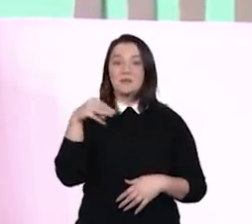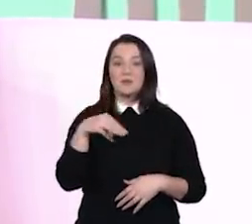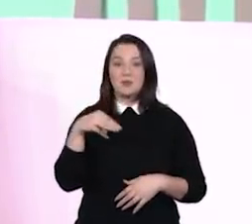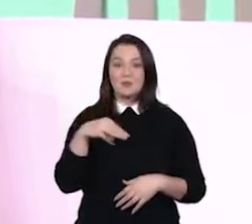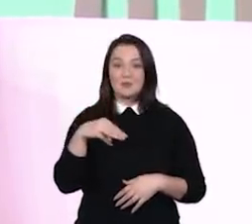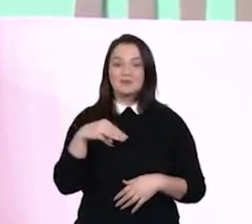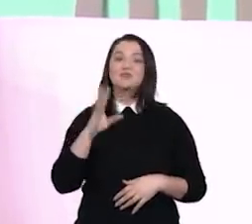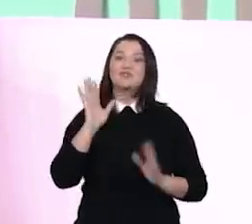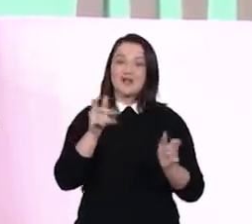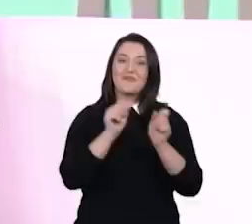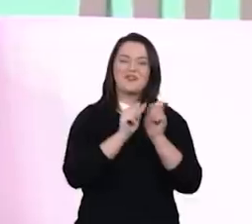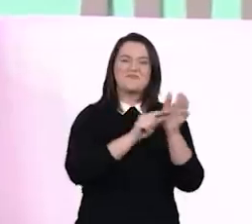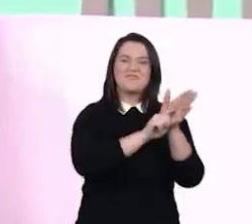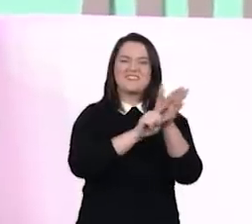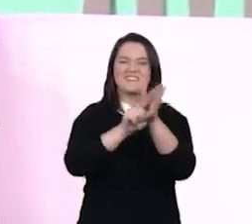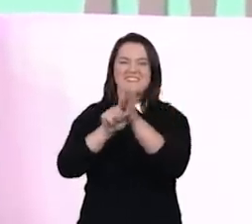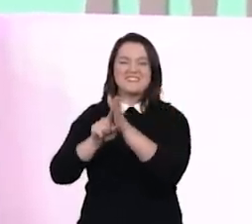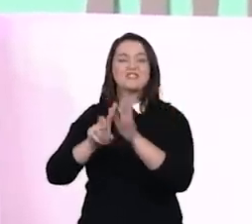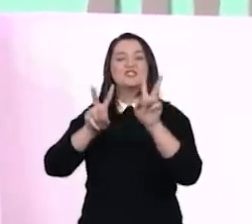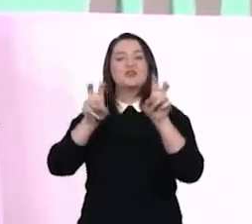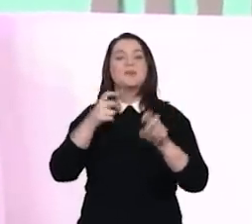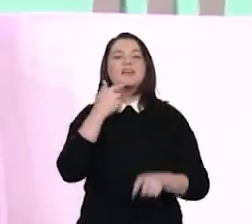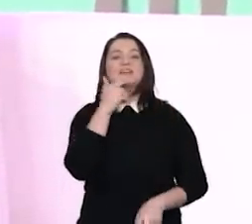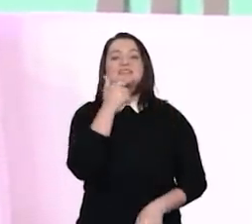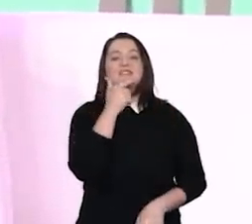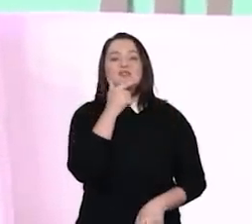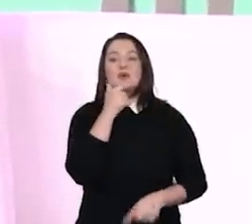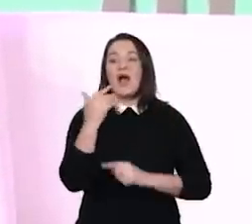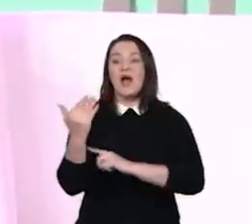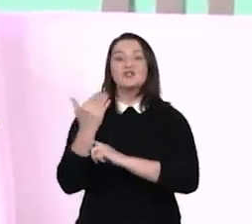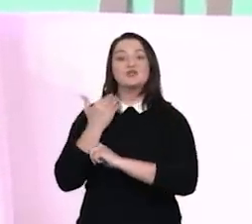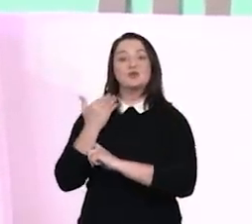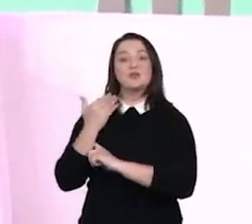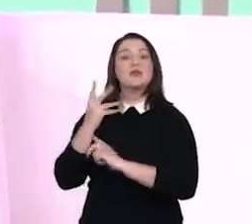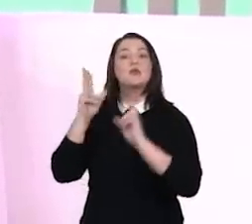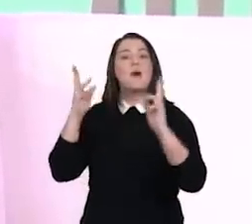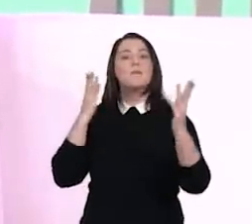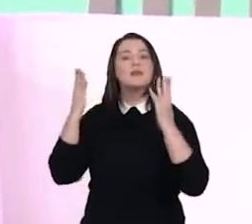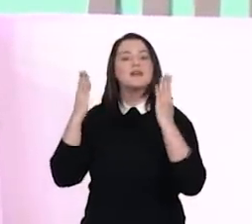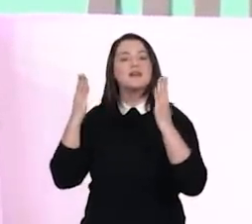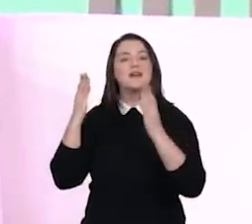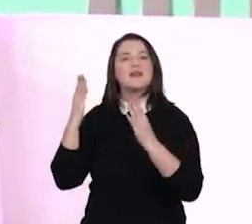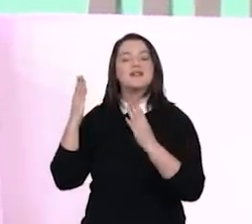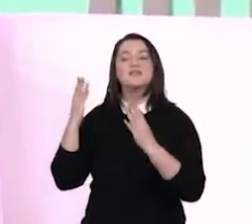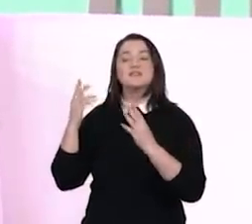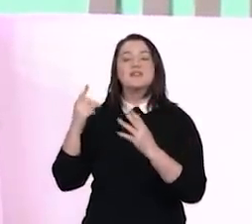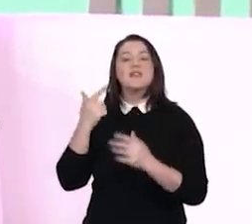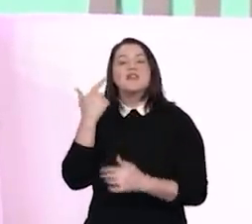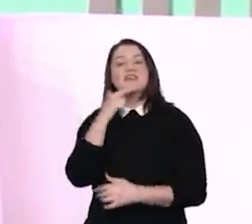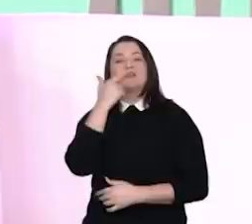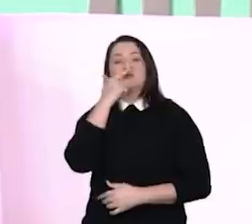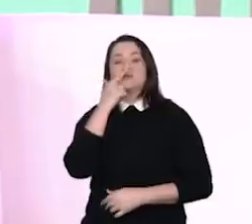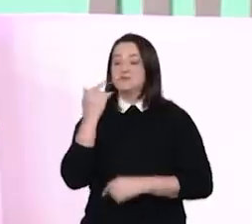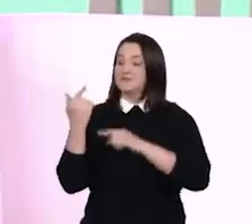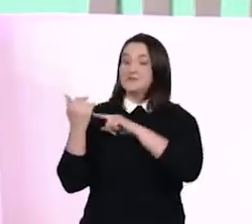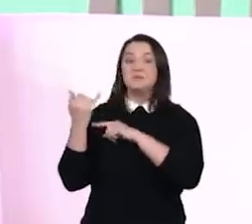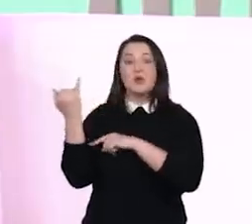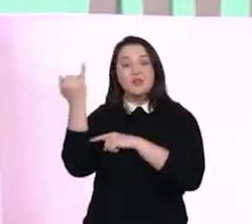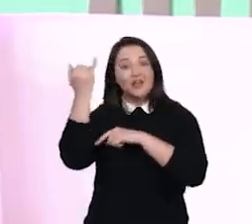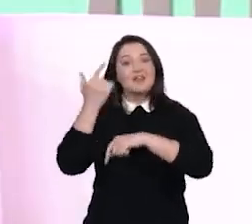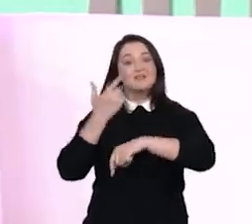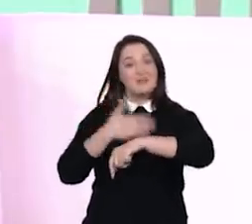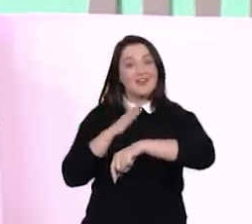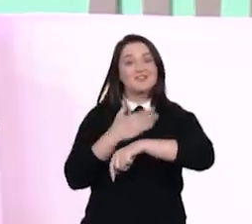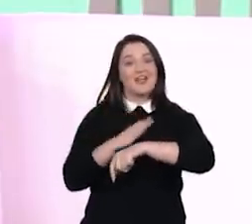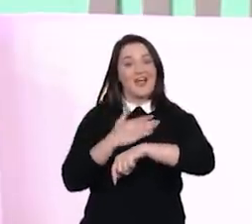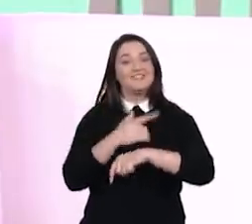Inúmeras pesquisas utilizando o riso como terapia demonstram a importância desta prática. Não sei se você também